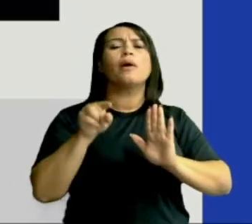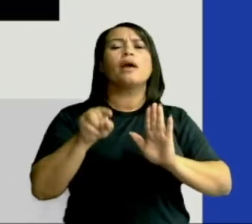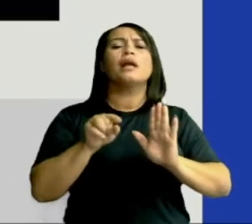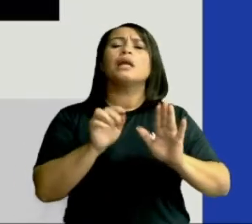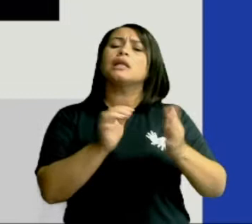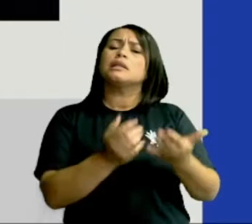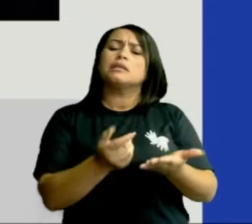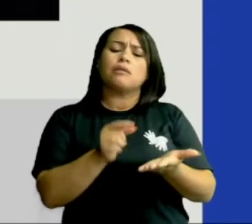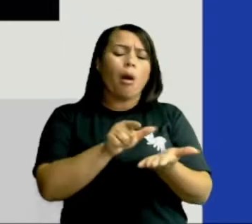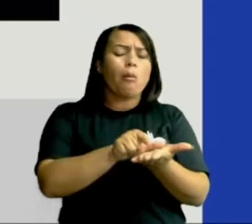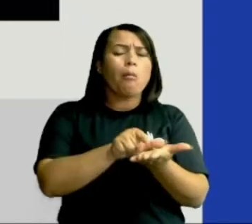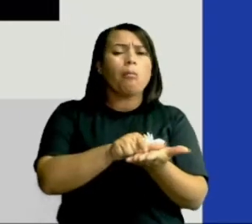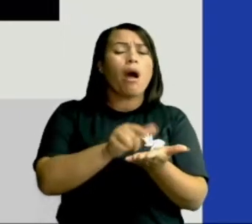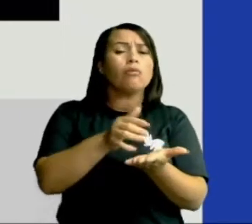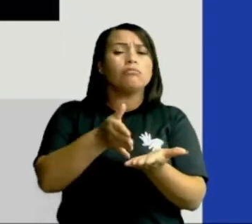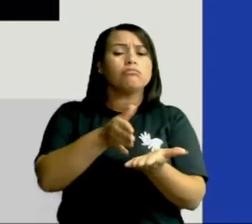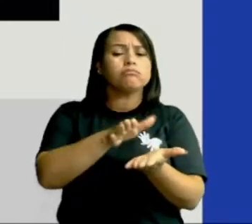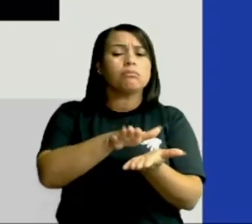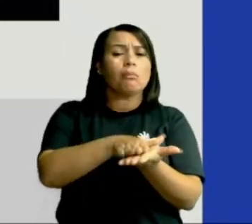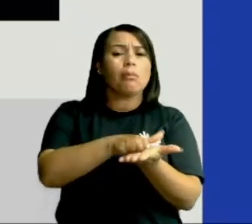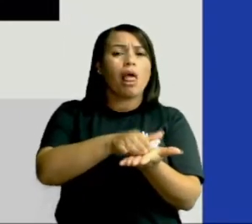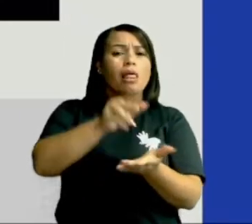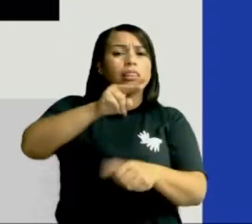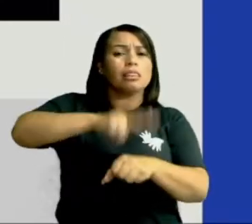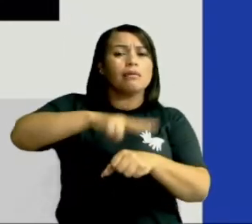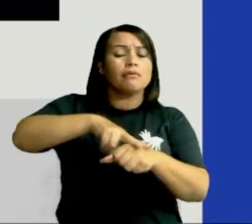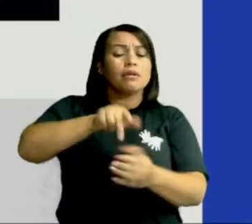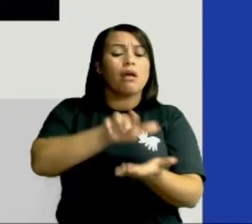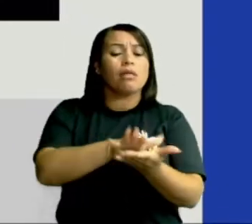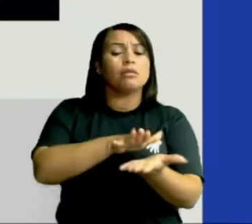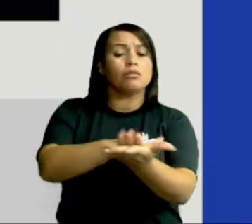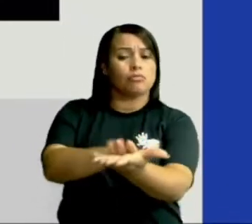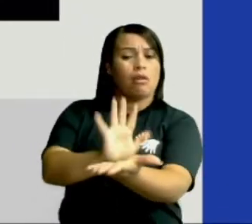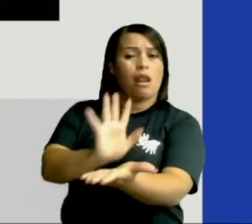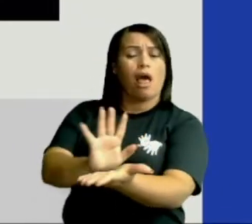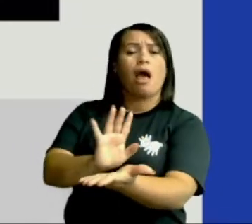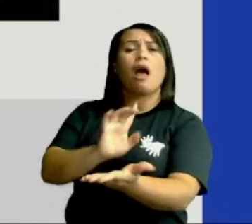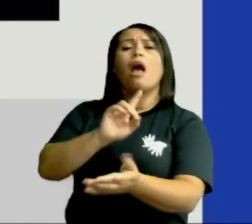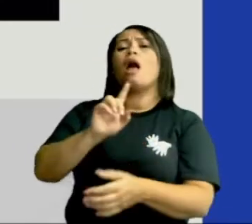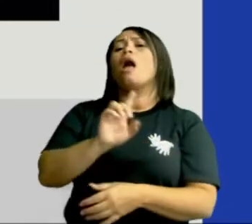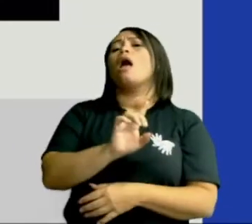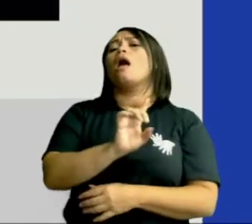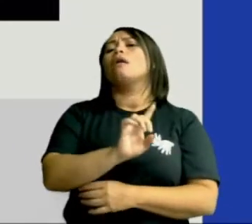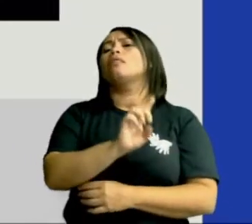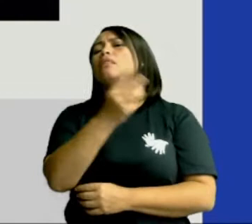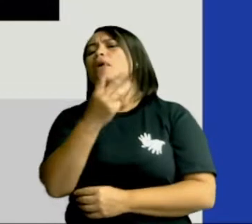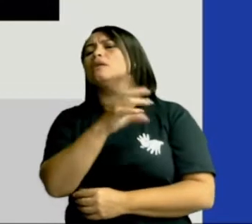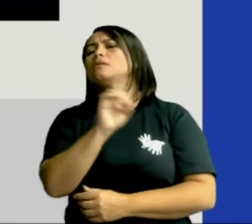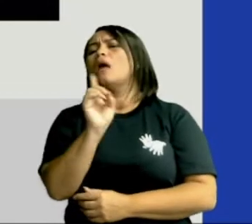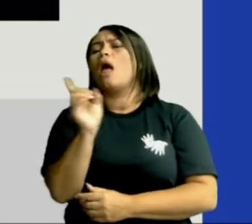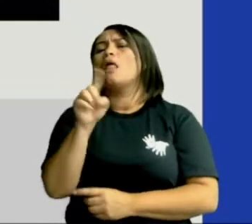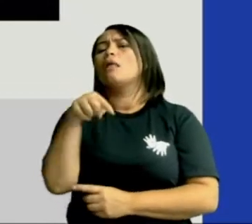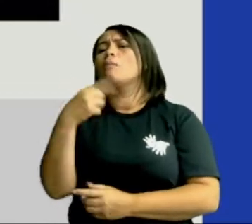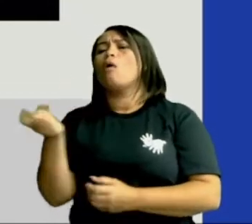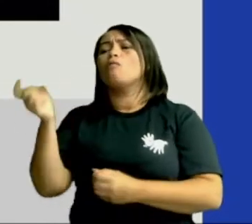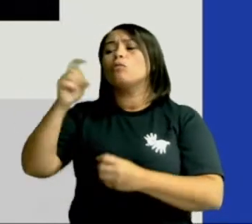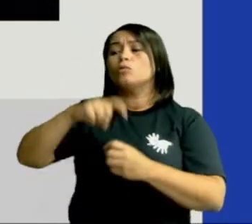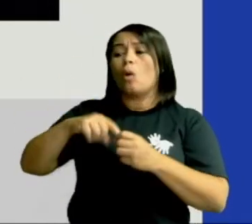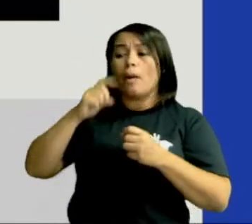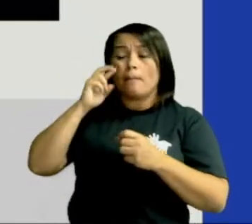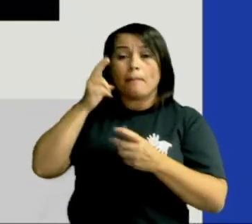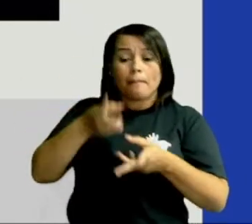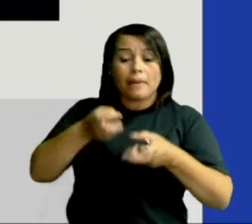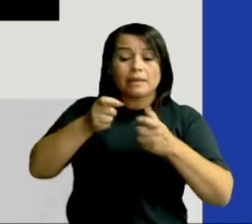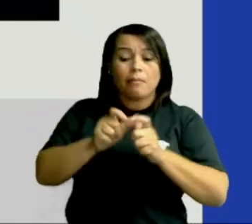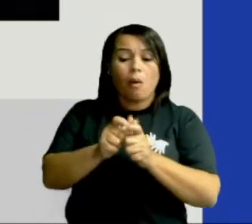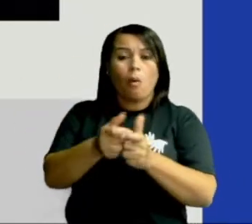as bactérias em um local e voltou a esse laboratório dias depois e observou que o